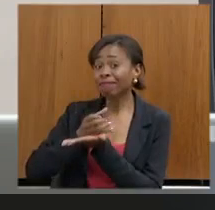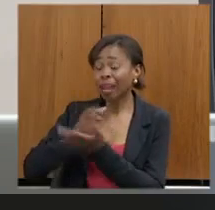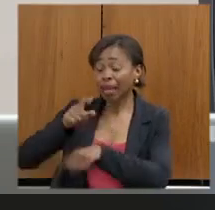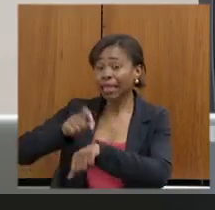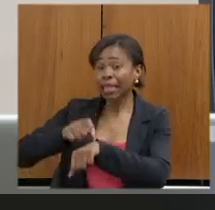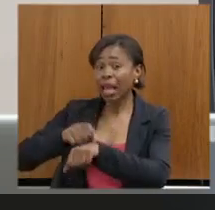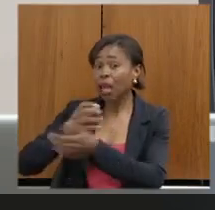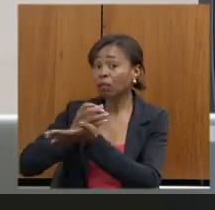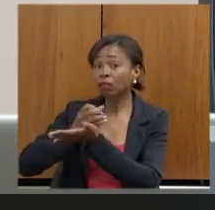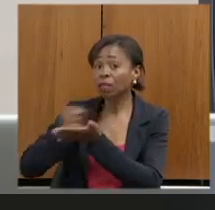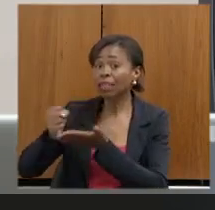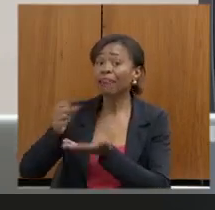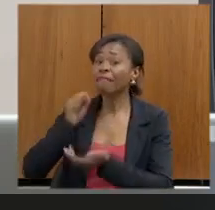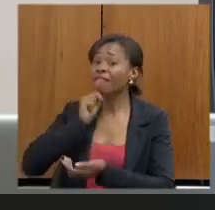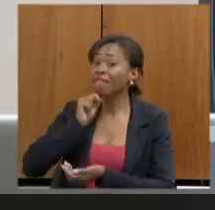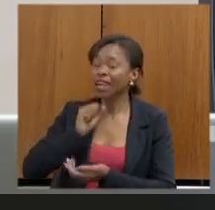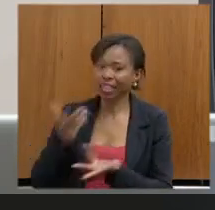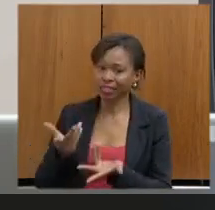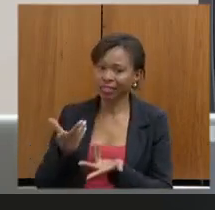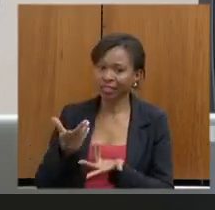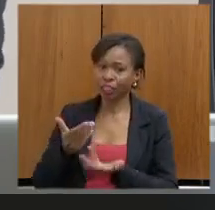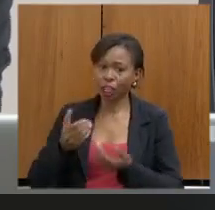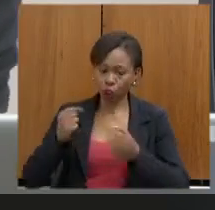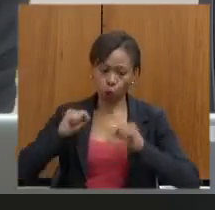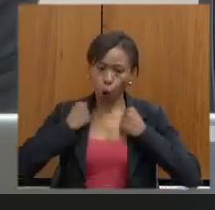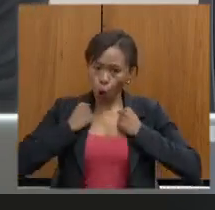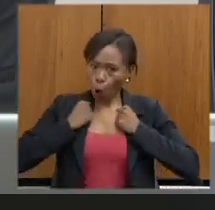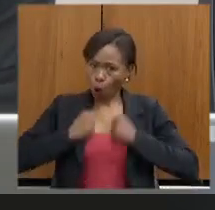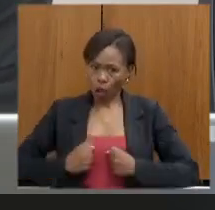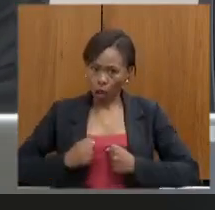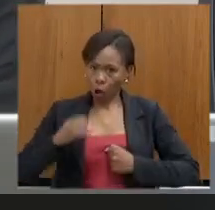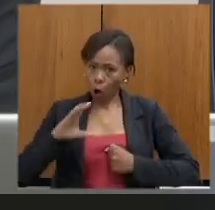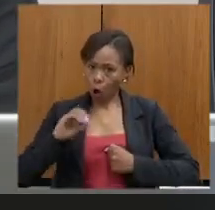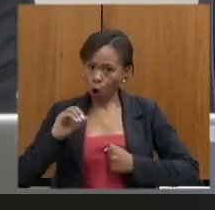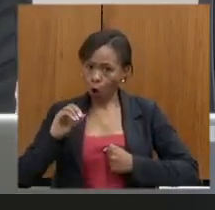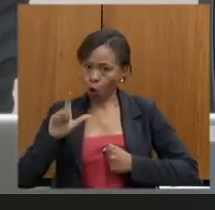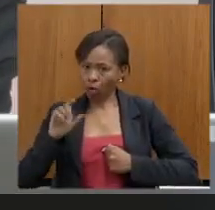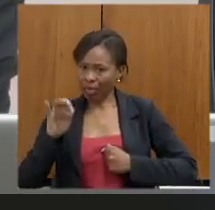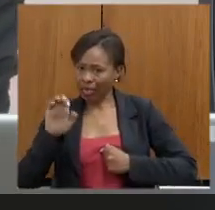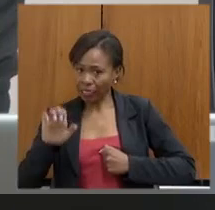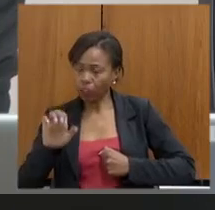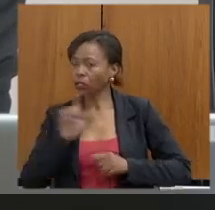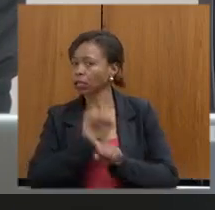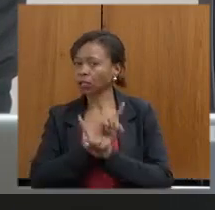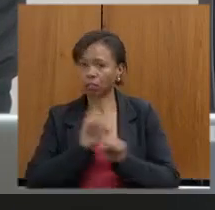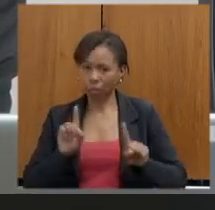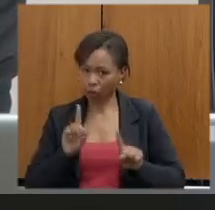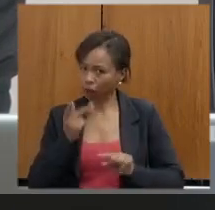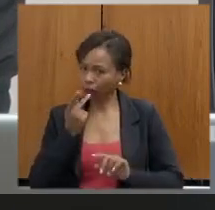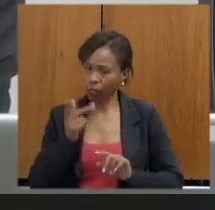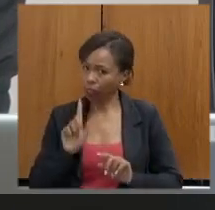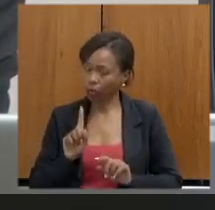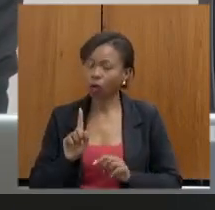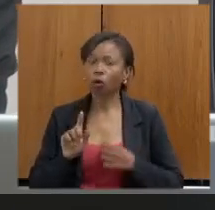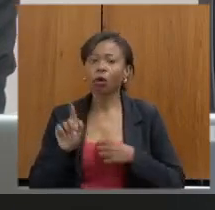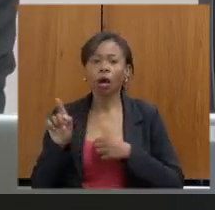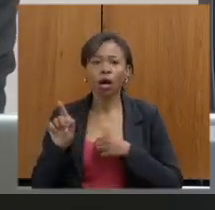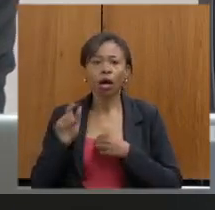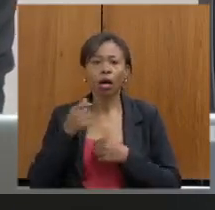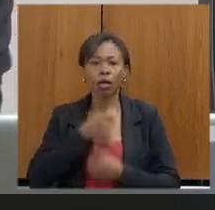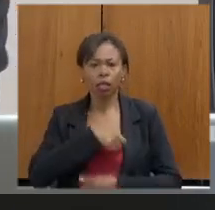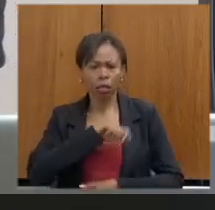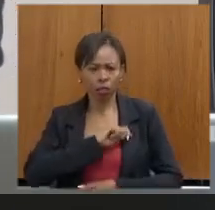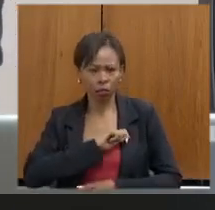do produto neste caso e não tô falando de colete nos meses iniciais todos os deputados a deputada cheia pode também